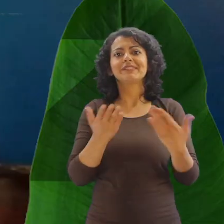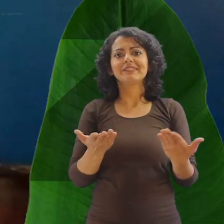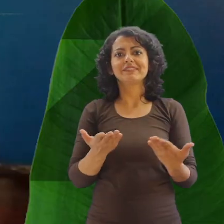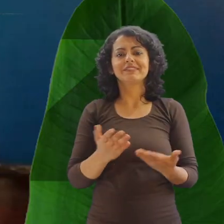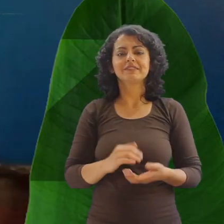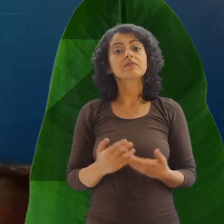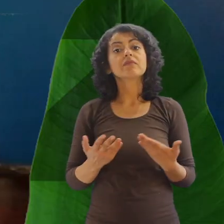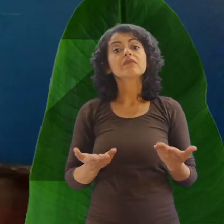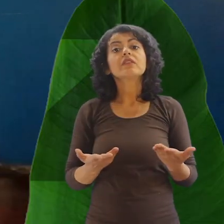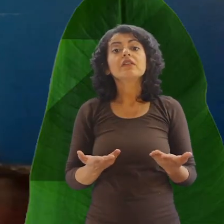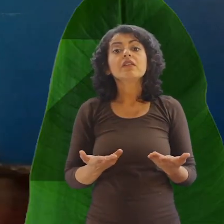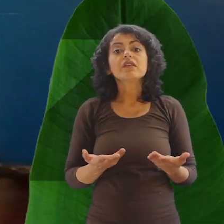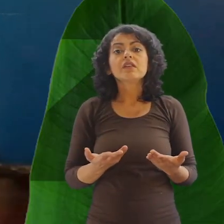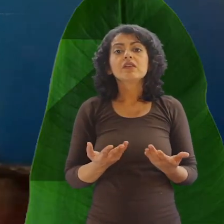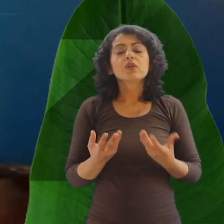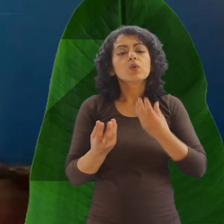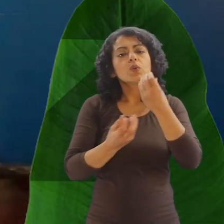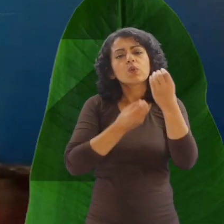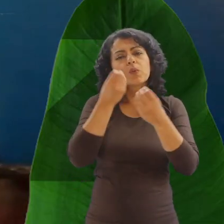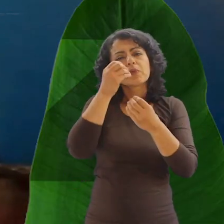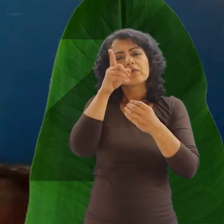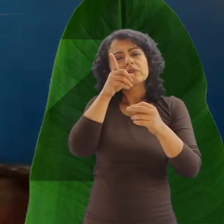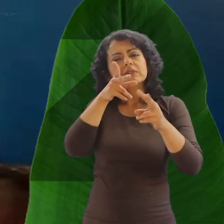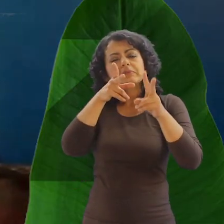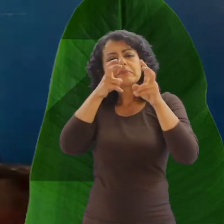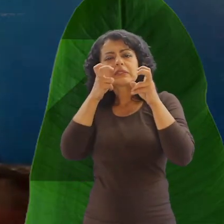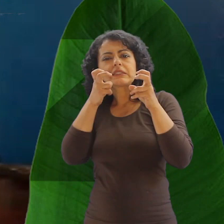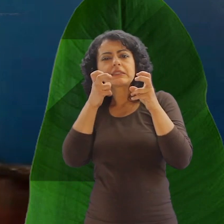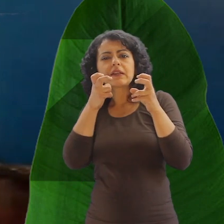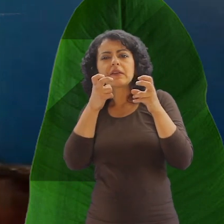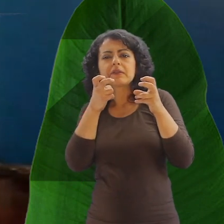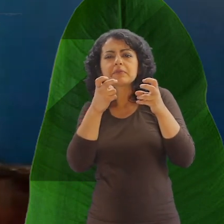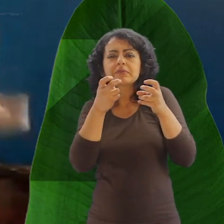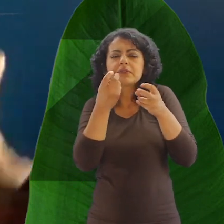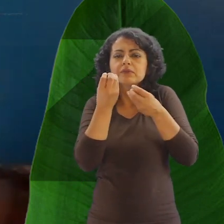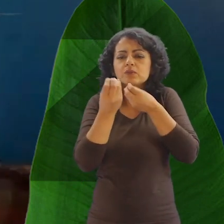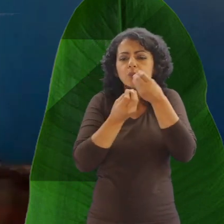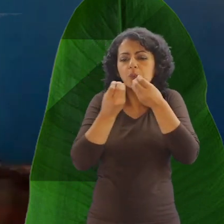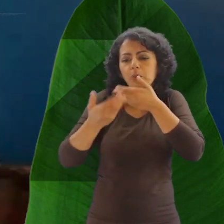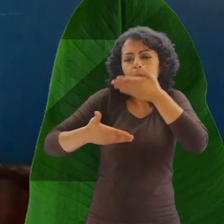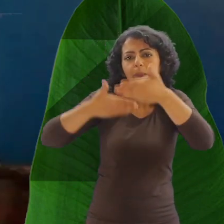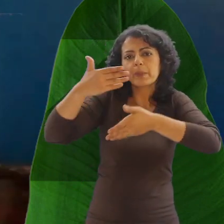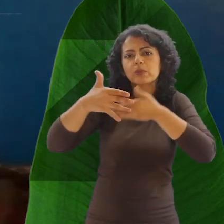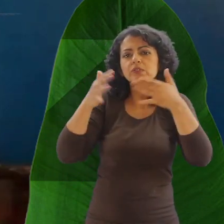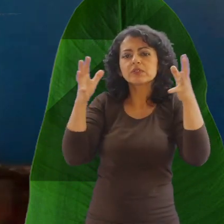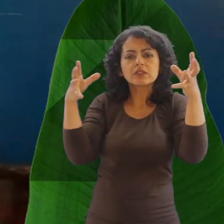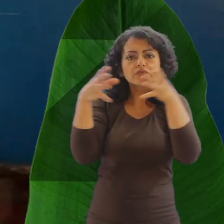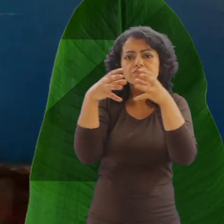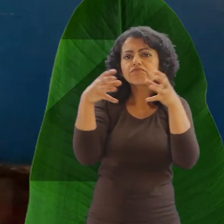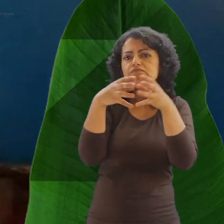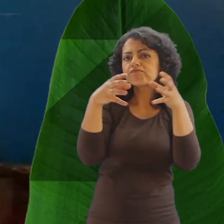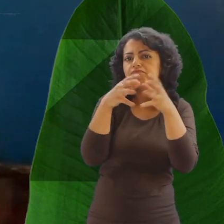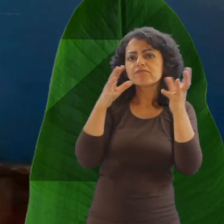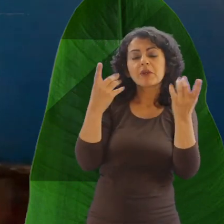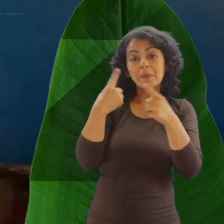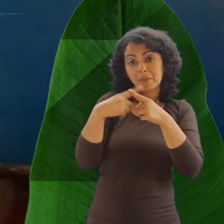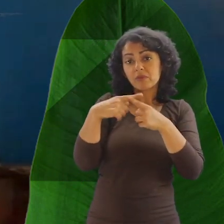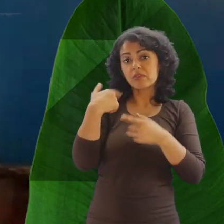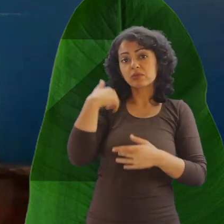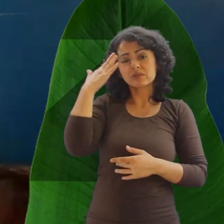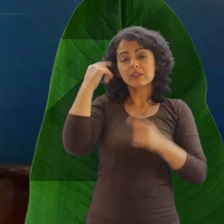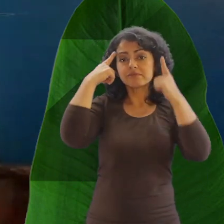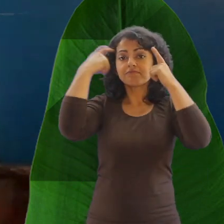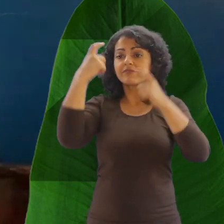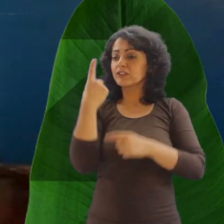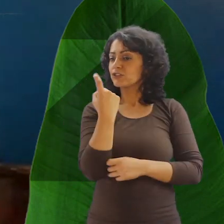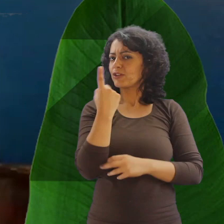E aí, o que, que você tem, assim, como é que você vê essa dimensão da coletividade do processo, né? Porque é isso,